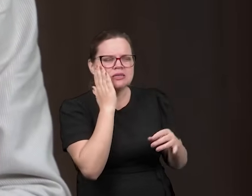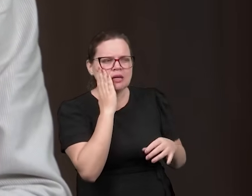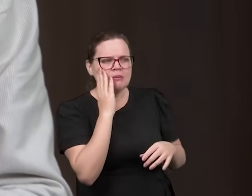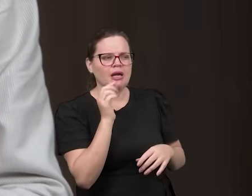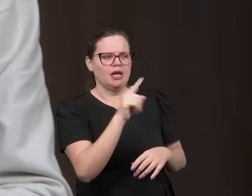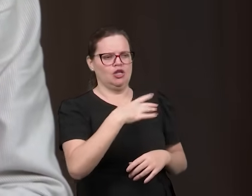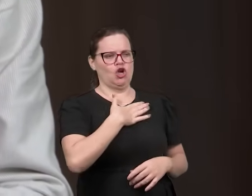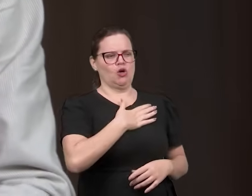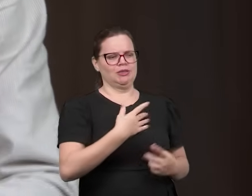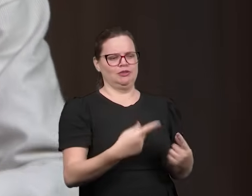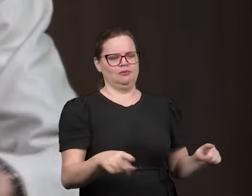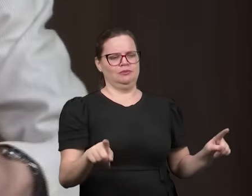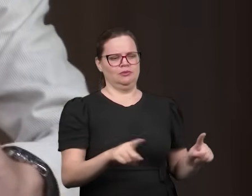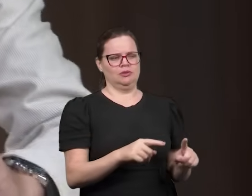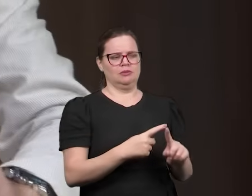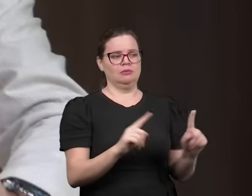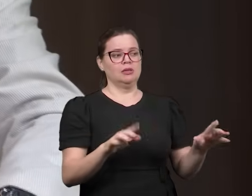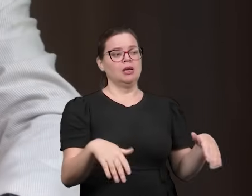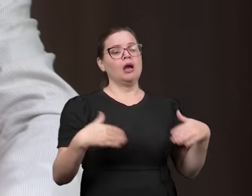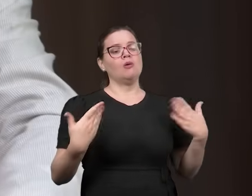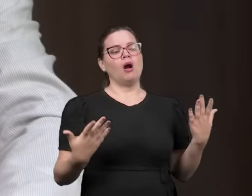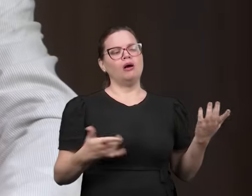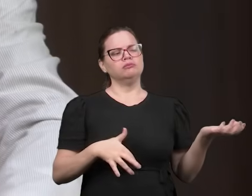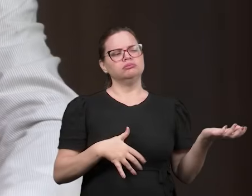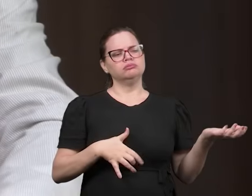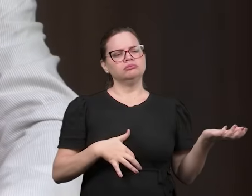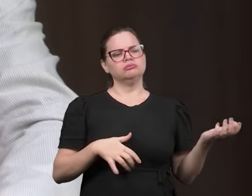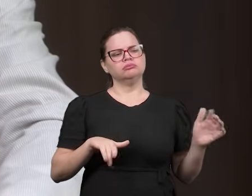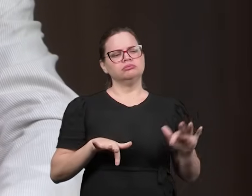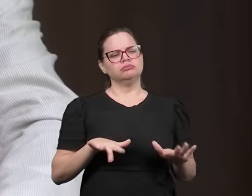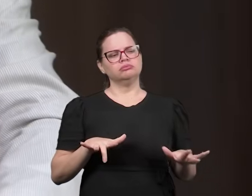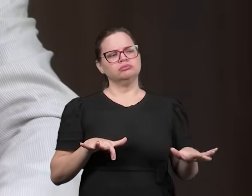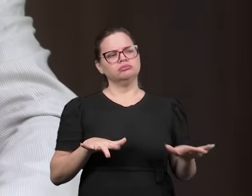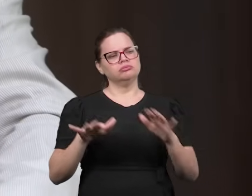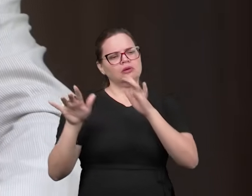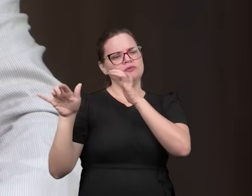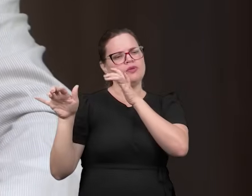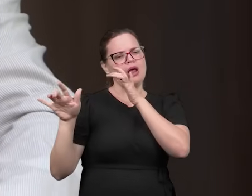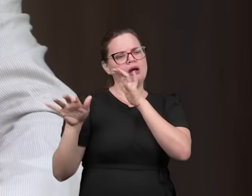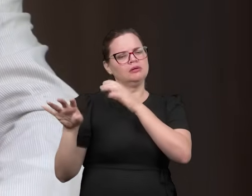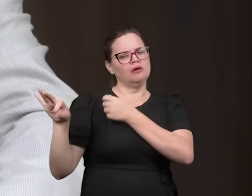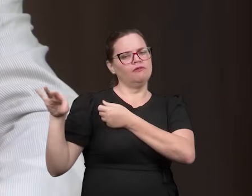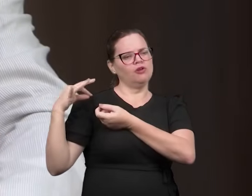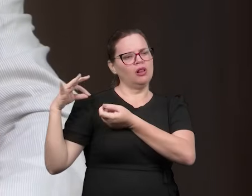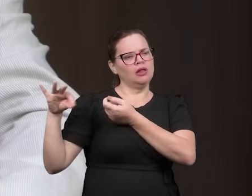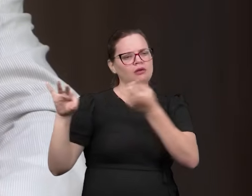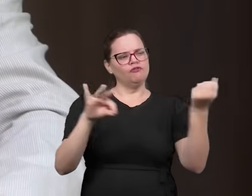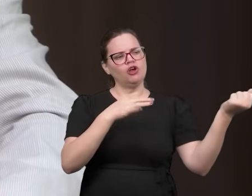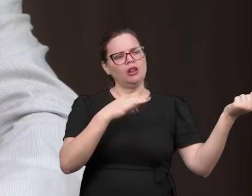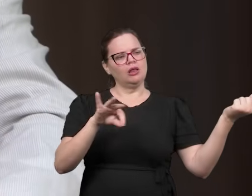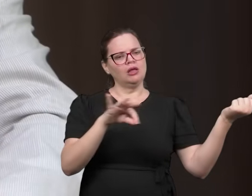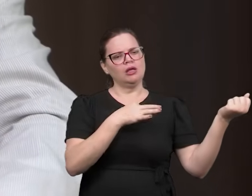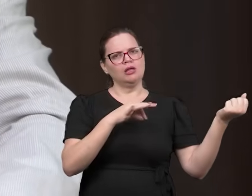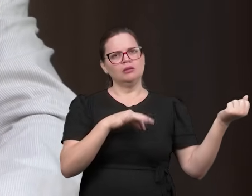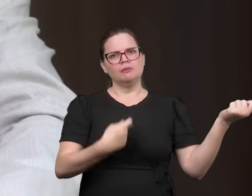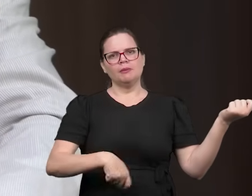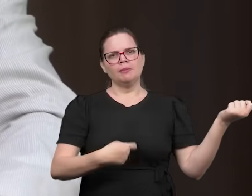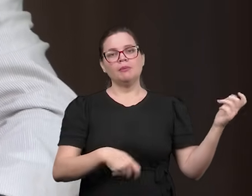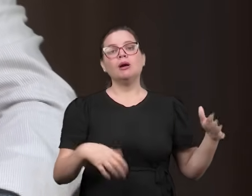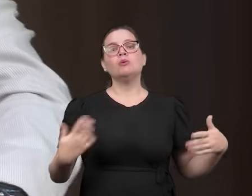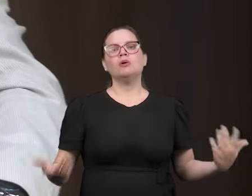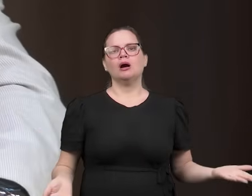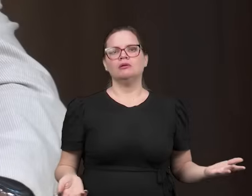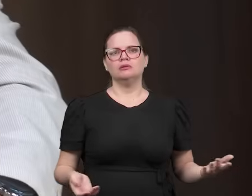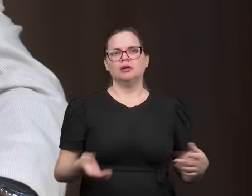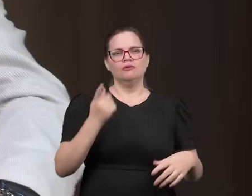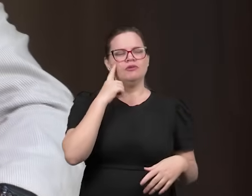dele? Então, até às vezes ele chegar no instrumento dele, né, Guilherme que toca, né, tocava, ele vai passar por outros instrumentos. Ele vai para o